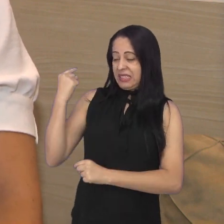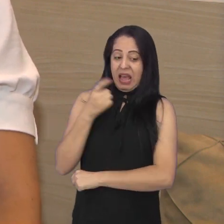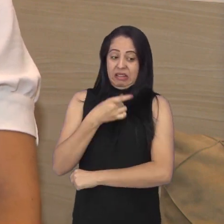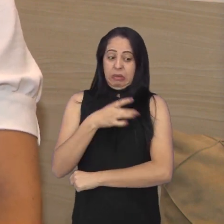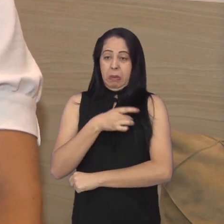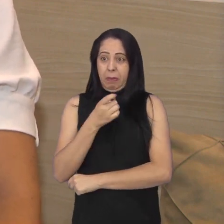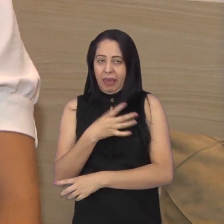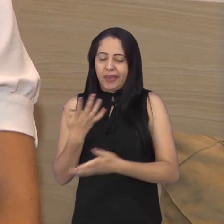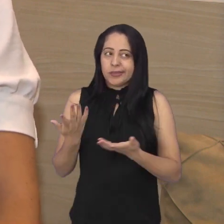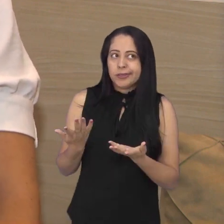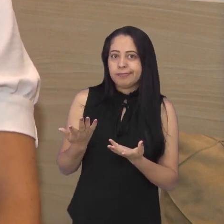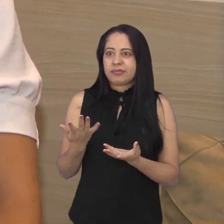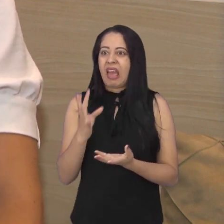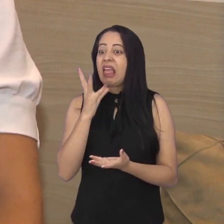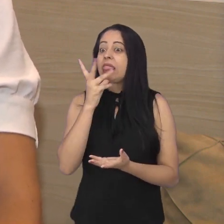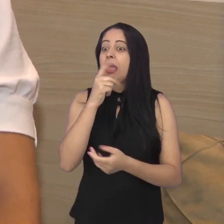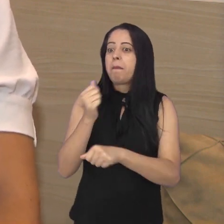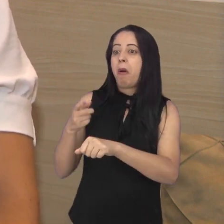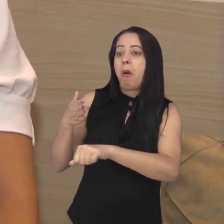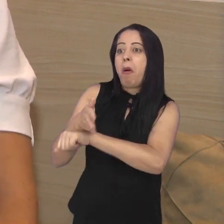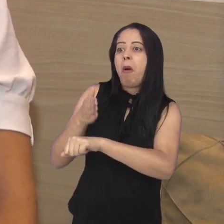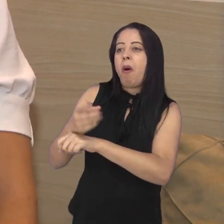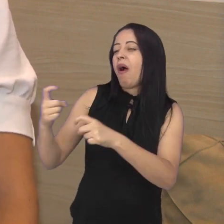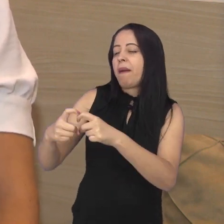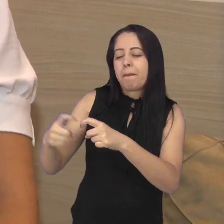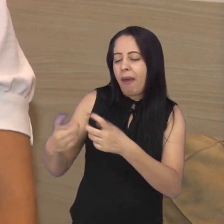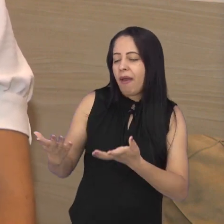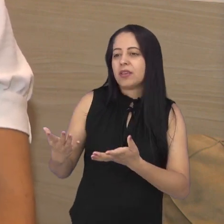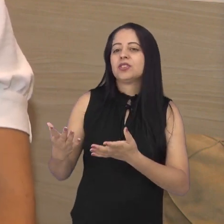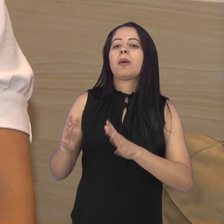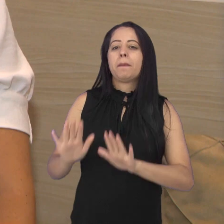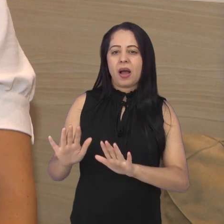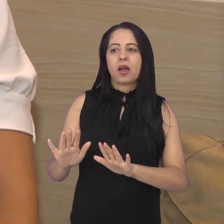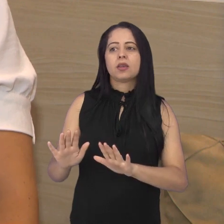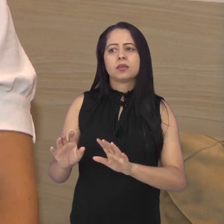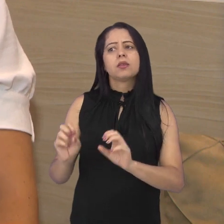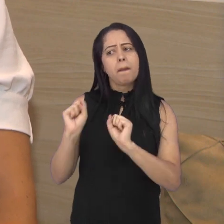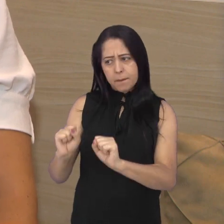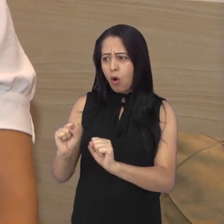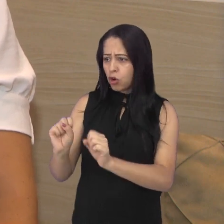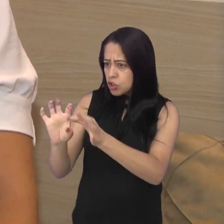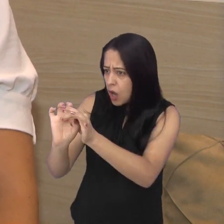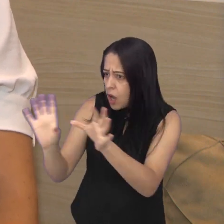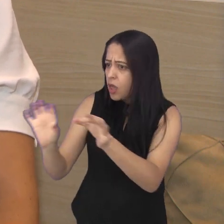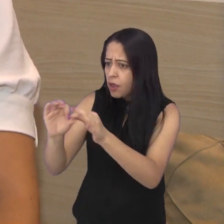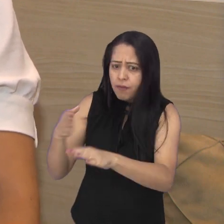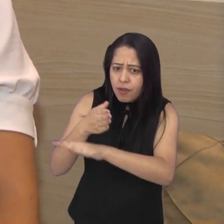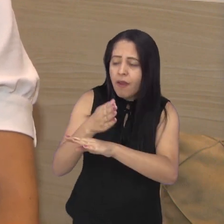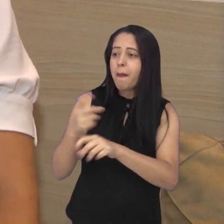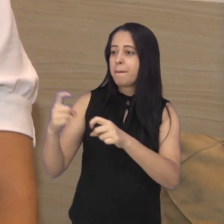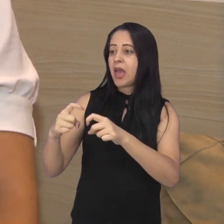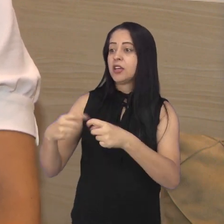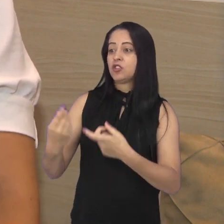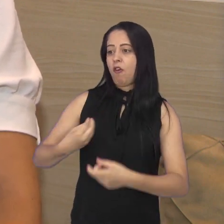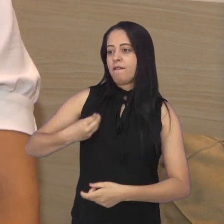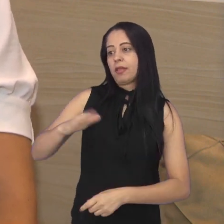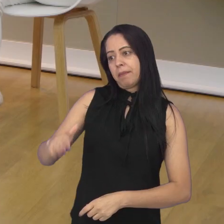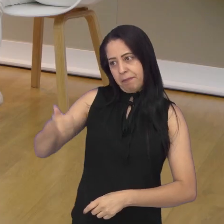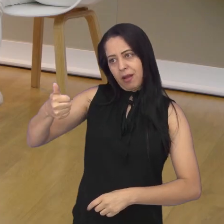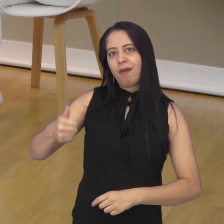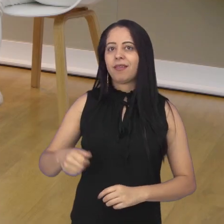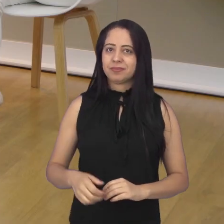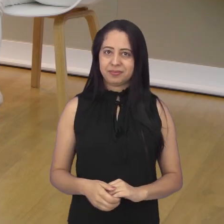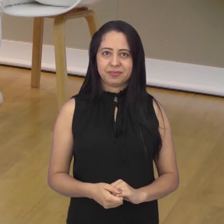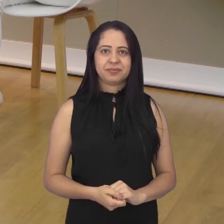receio e até, né, outros tratamentos não tenham sido eficazes. Mas podem procurar sem medo que a qualidade de vida melhora muito.